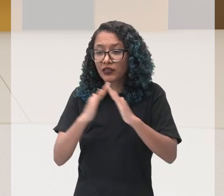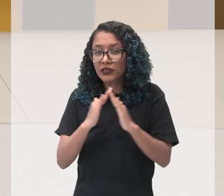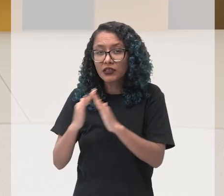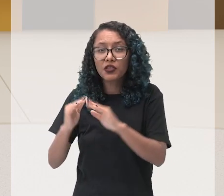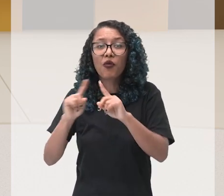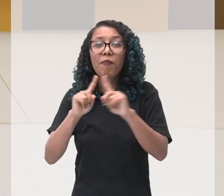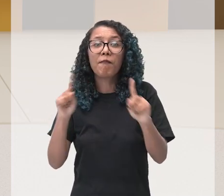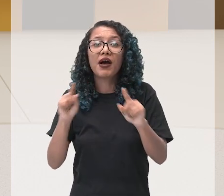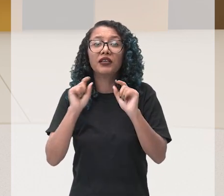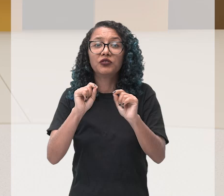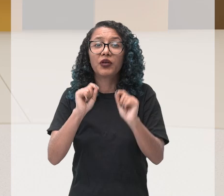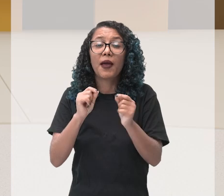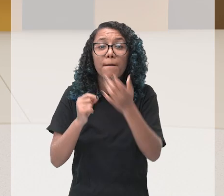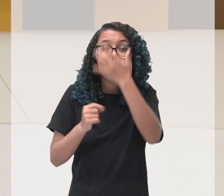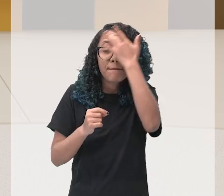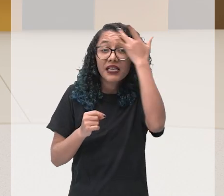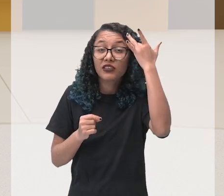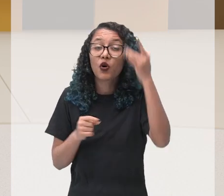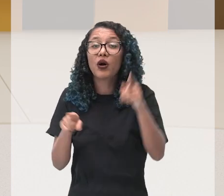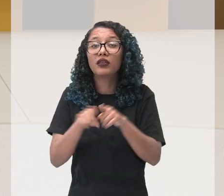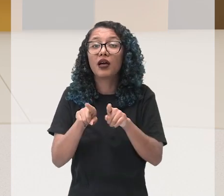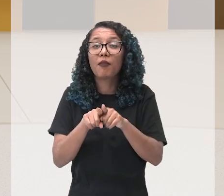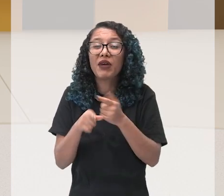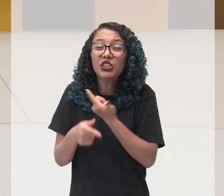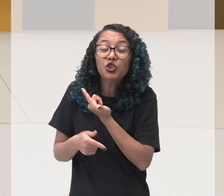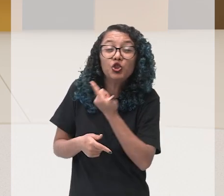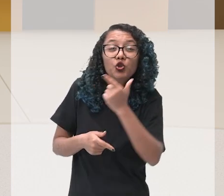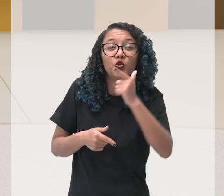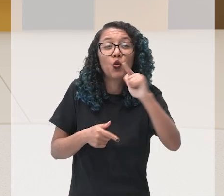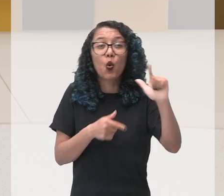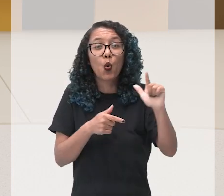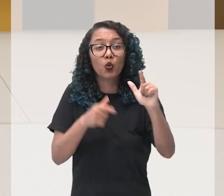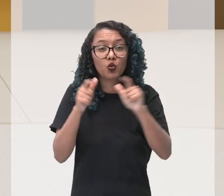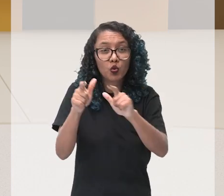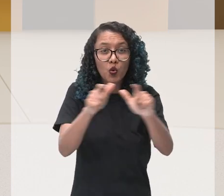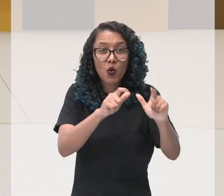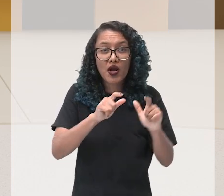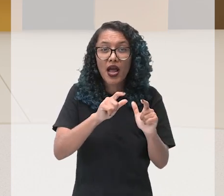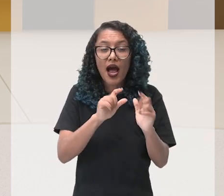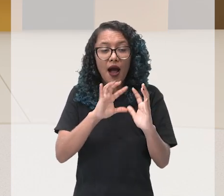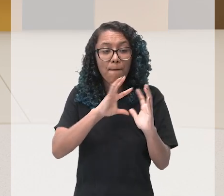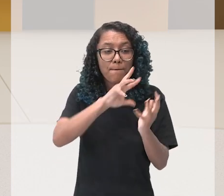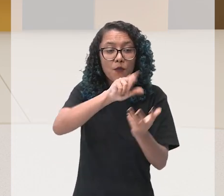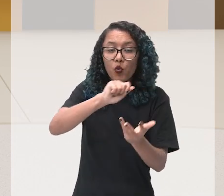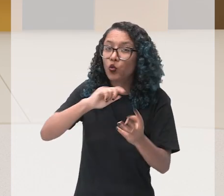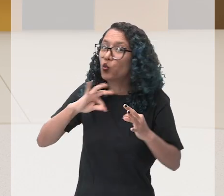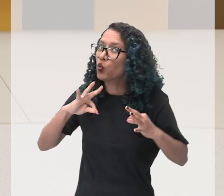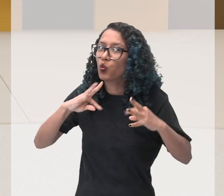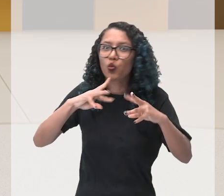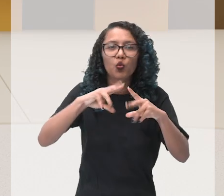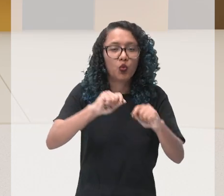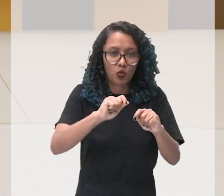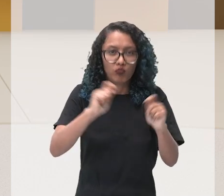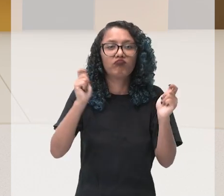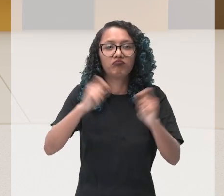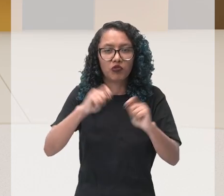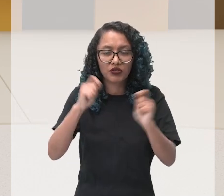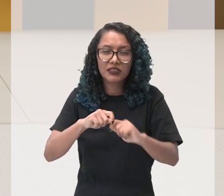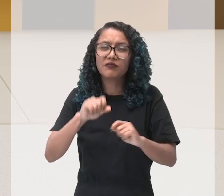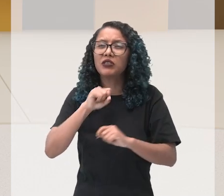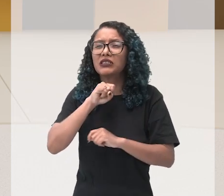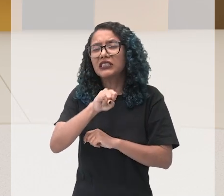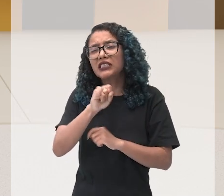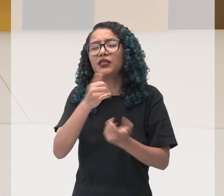que você se conecte com pessoas no mundo inteiro. Então você pode fazer compartilhamentos